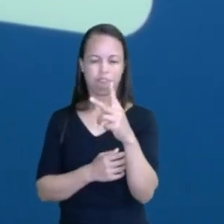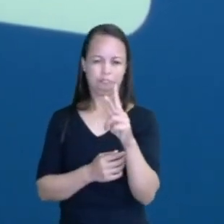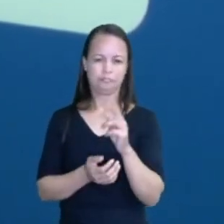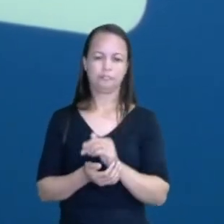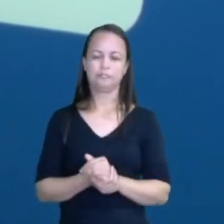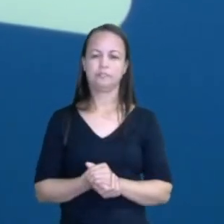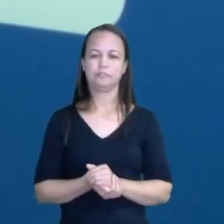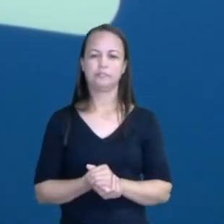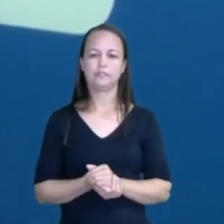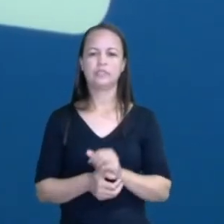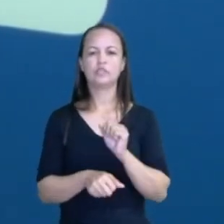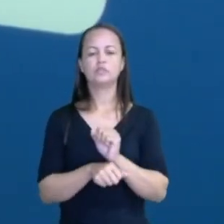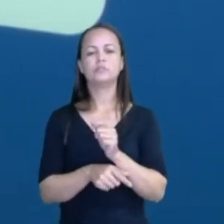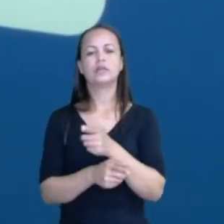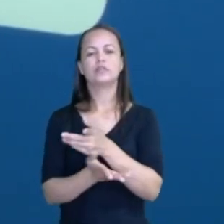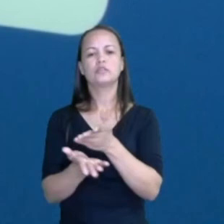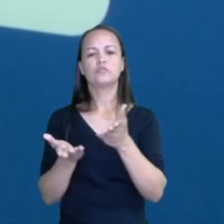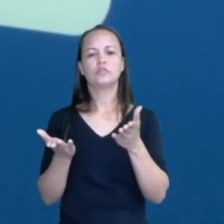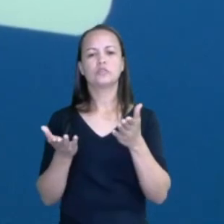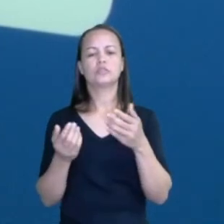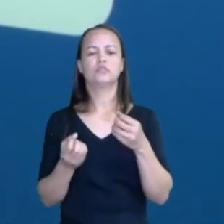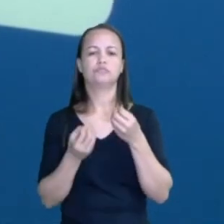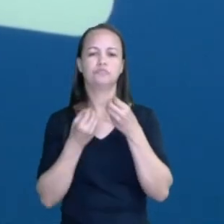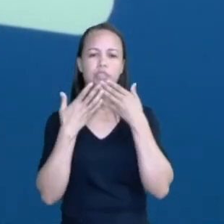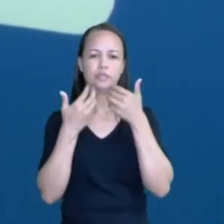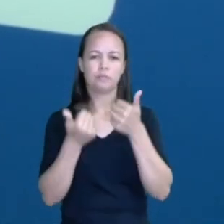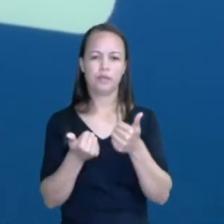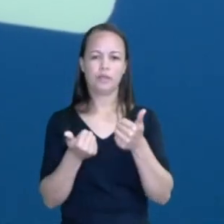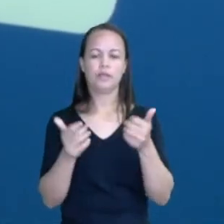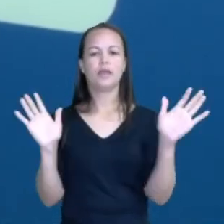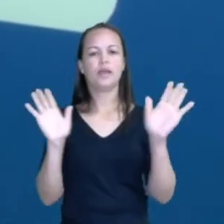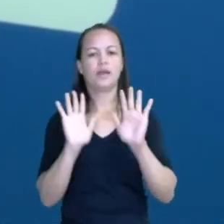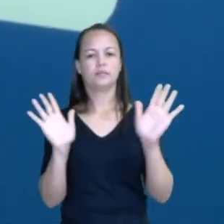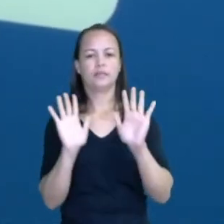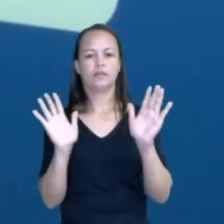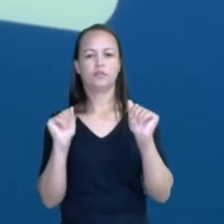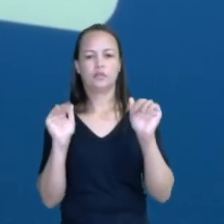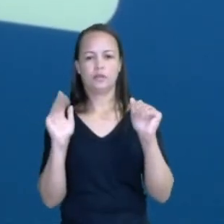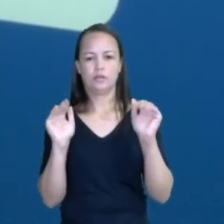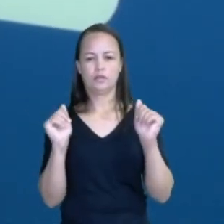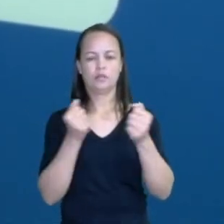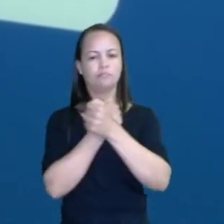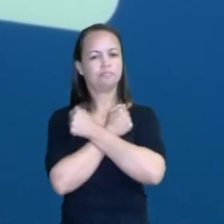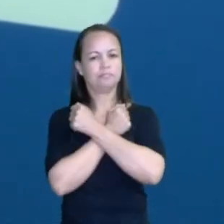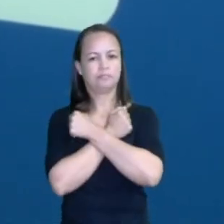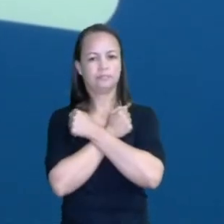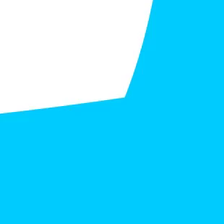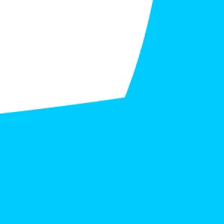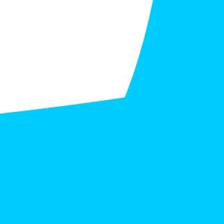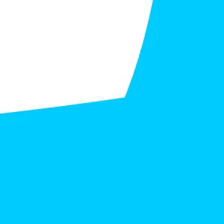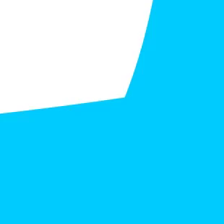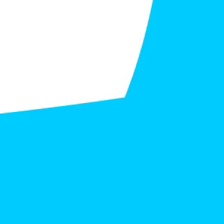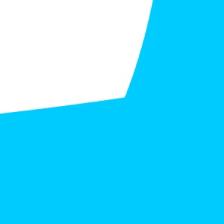certo? E eu espero que vocês fiquem bem e até a nossa próxima aula. Forte abraço!